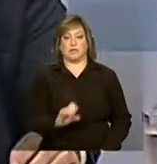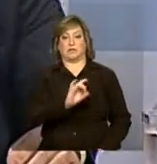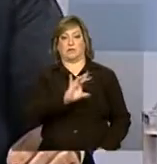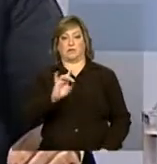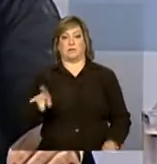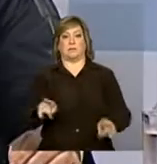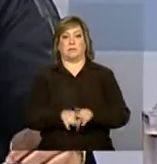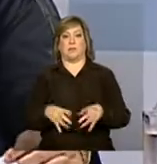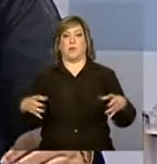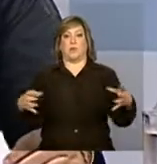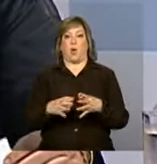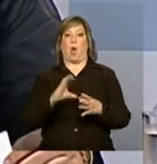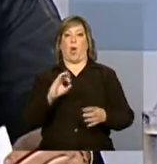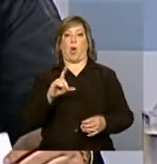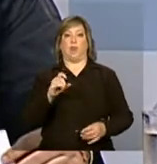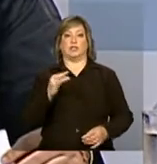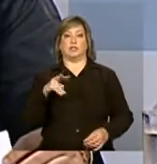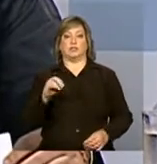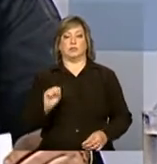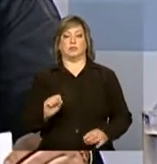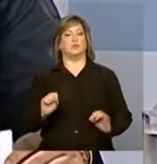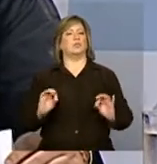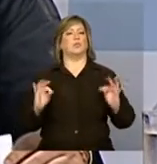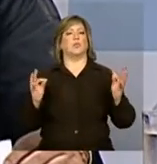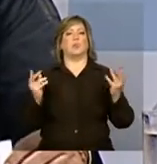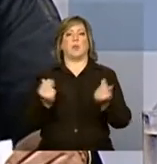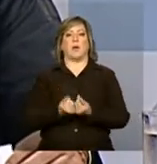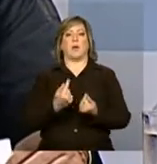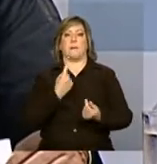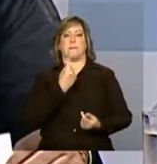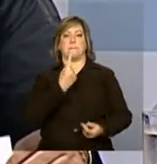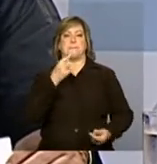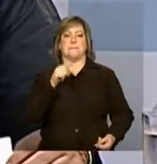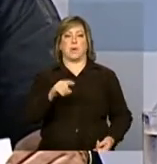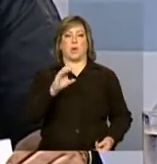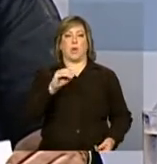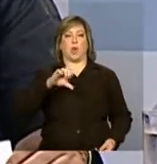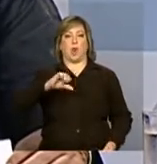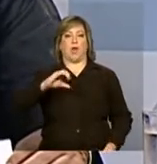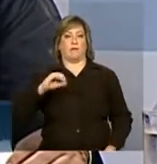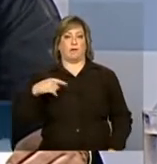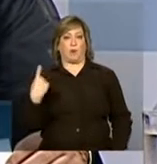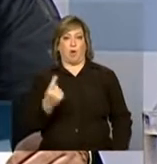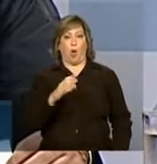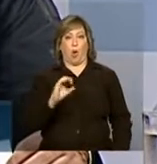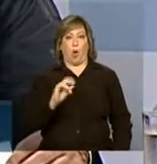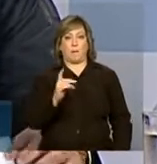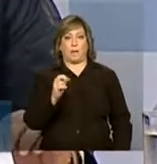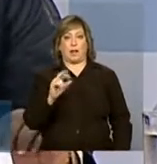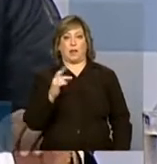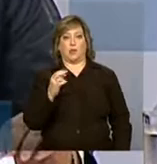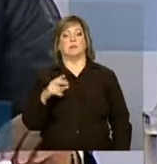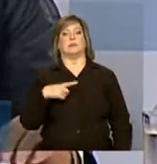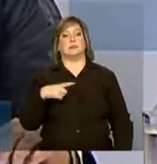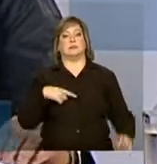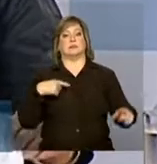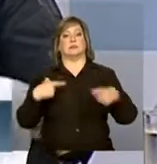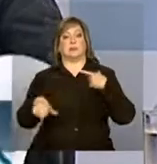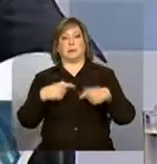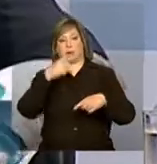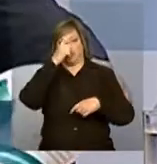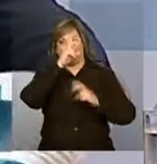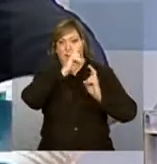coletivos. De todas as 1.090 operadoras que atuam no setor médico-hospitalar e